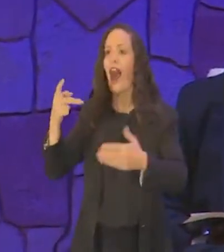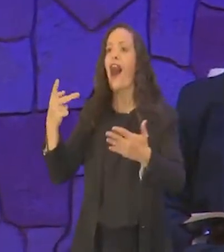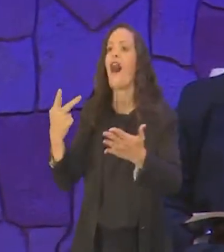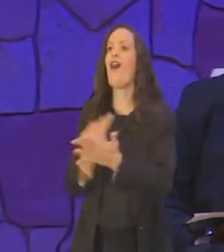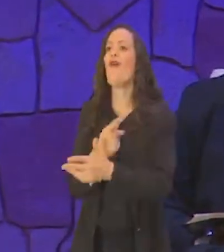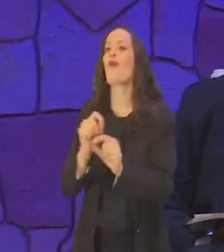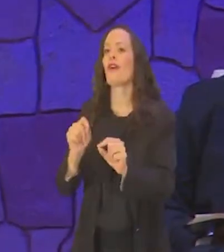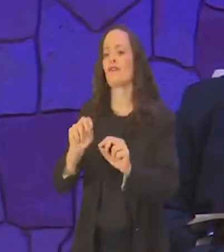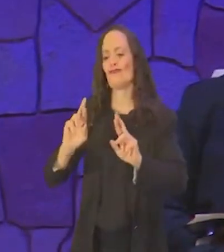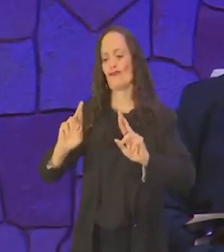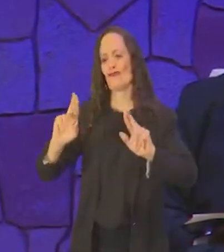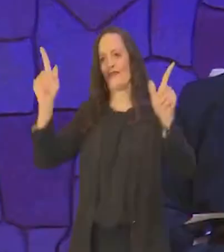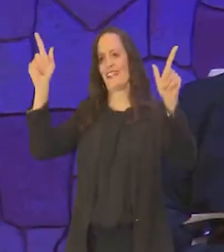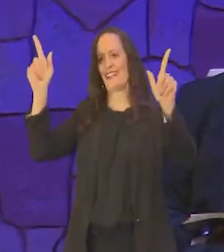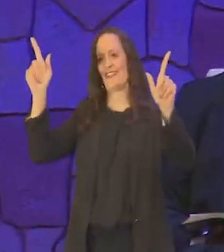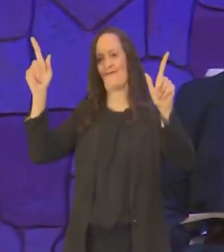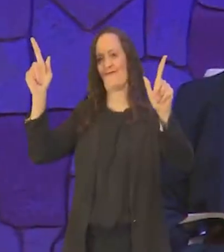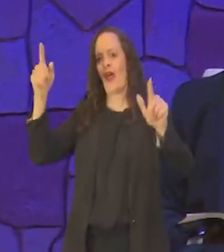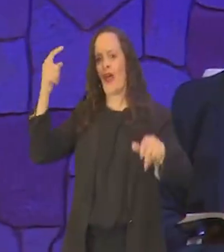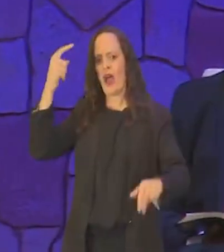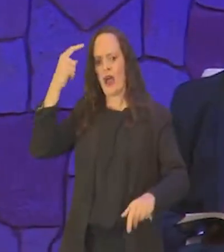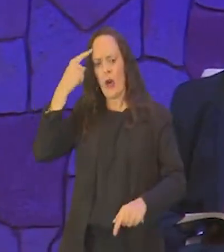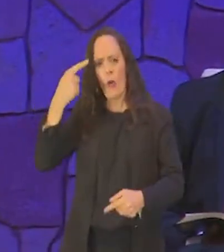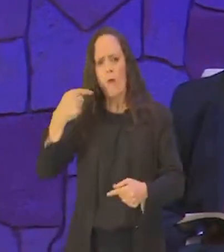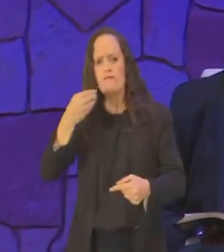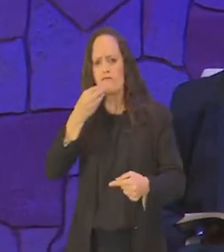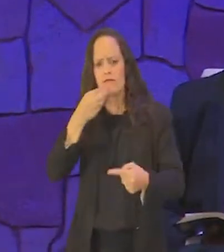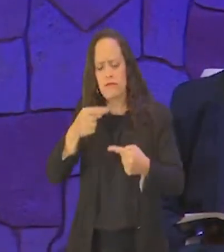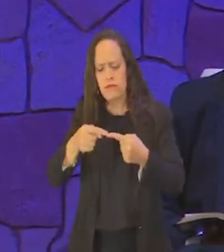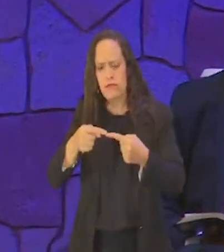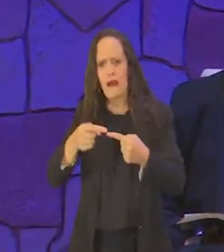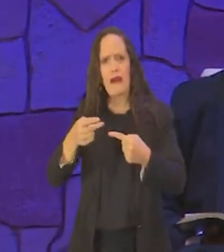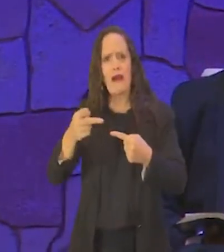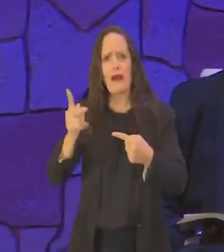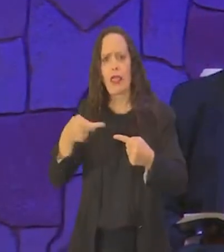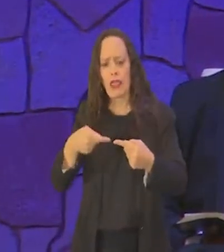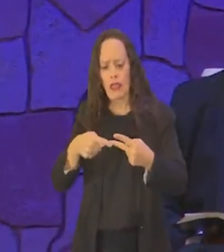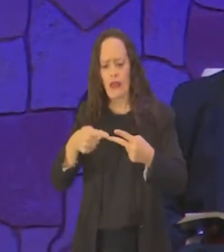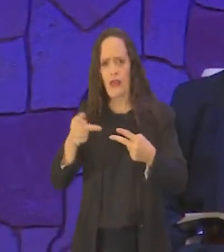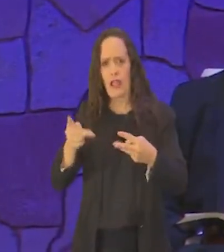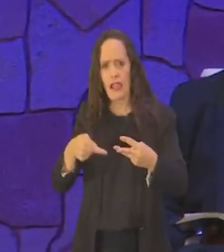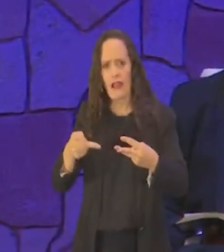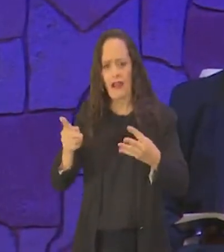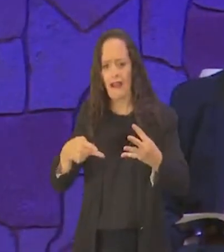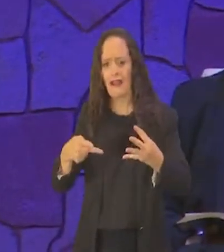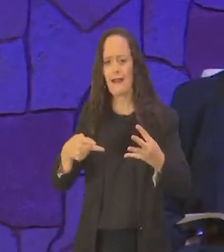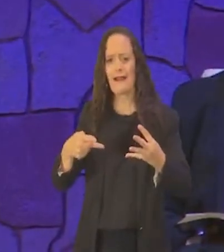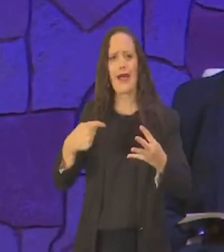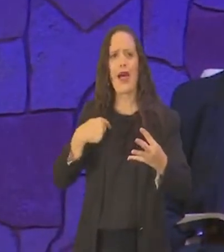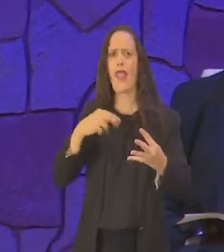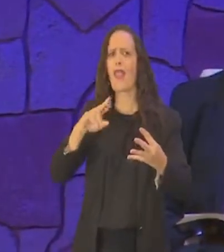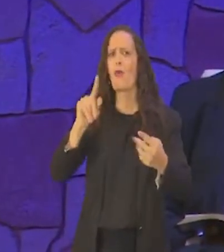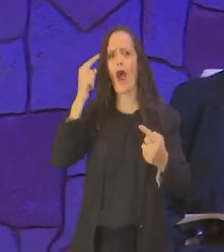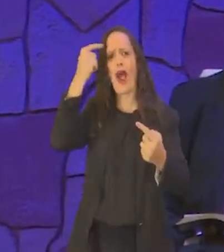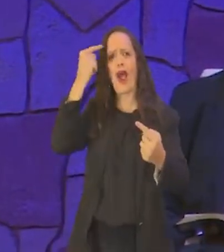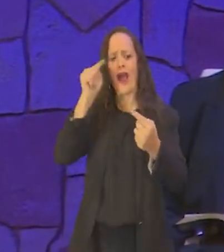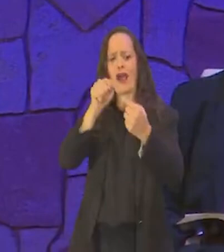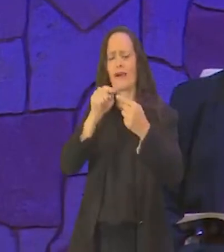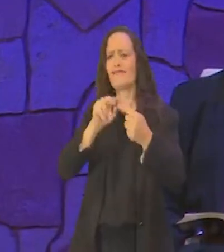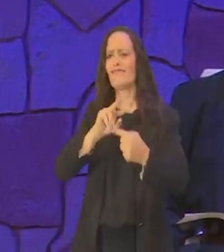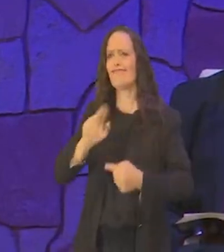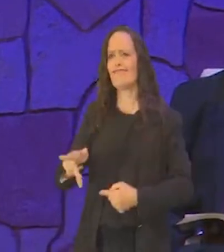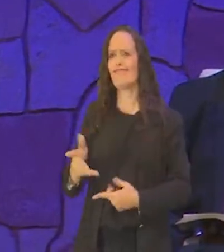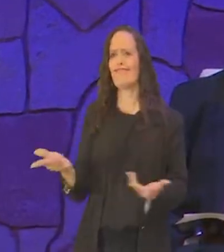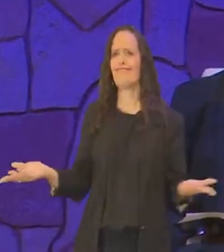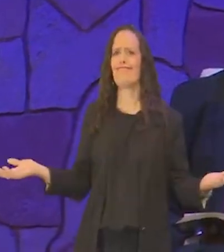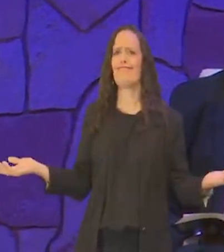é totalmente diferente do que nós pensamos ou imaginamos? Às vezes as coisas começam a acontecer